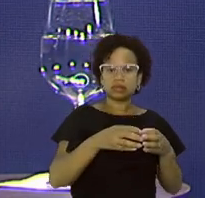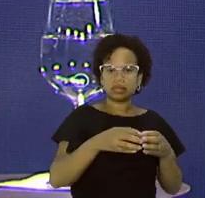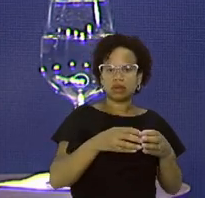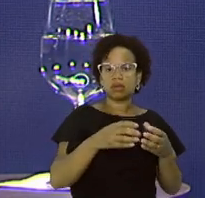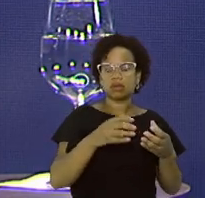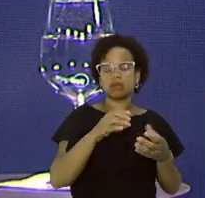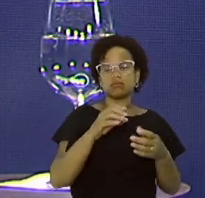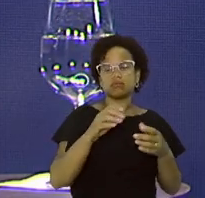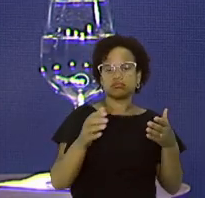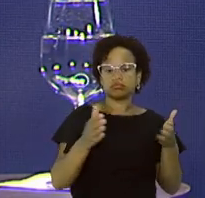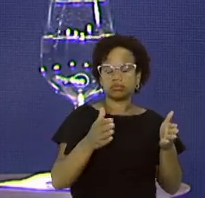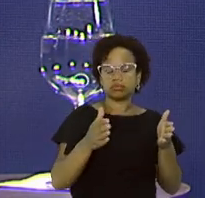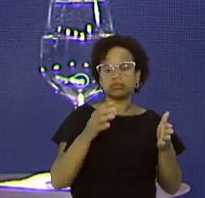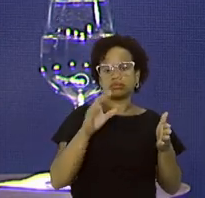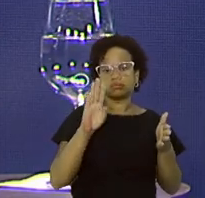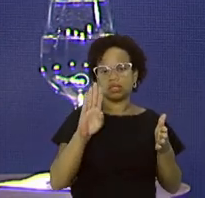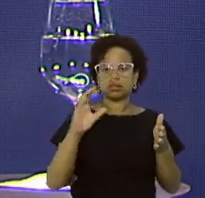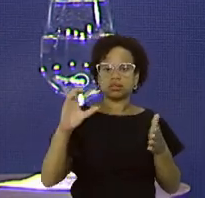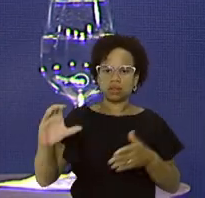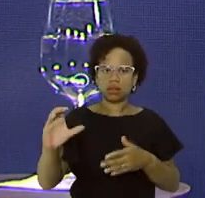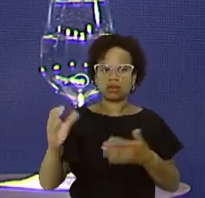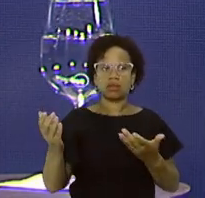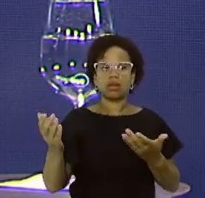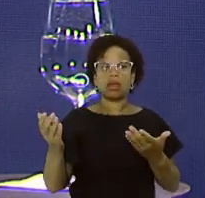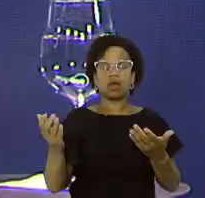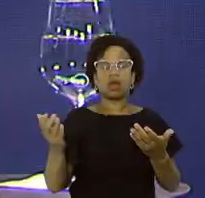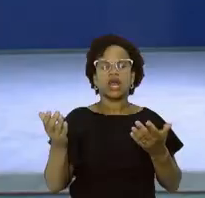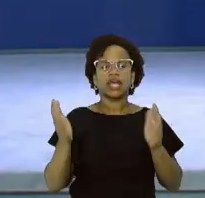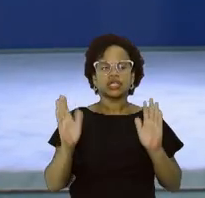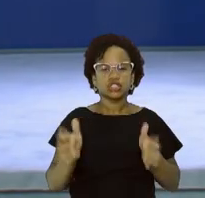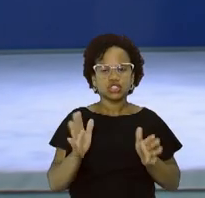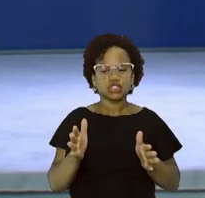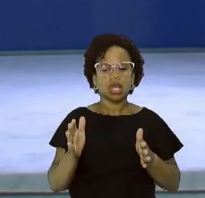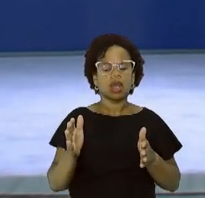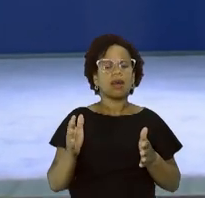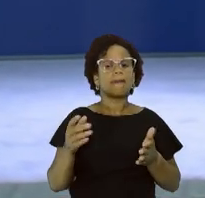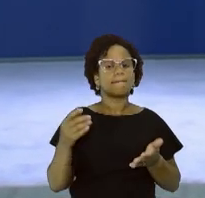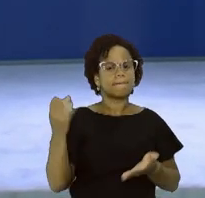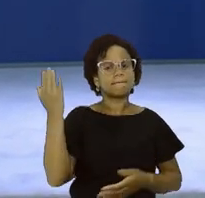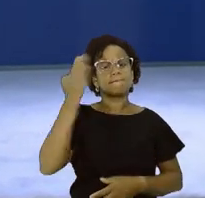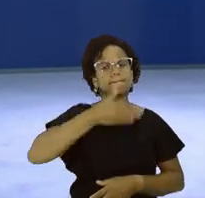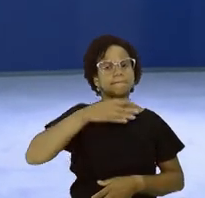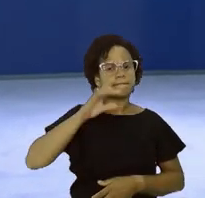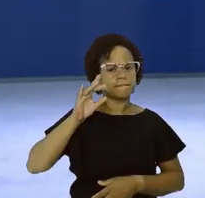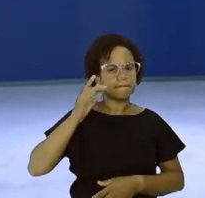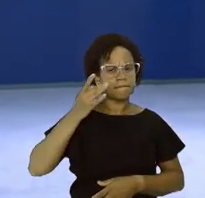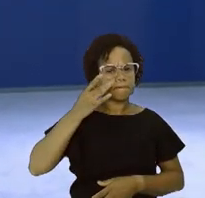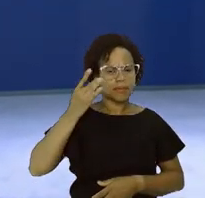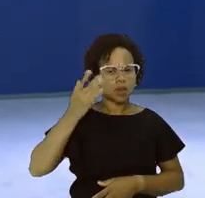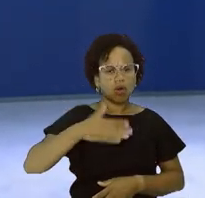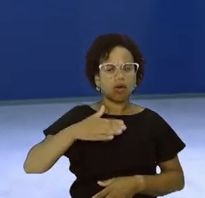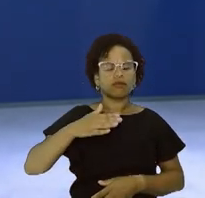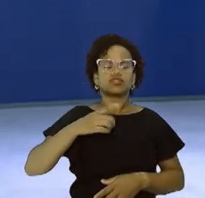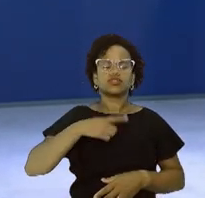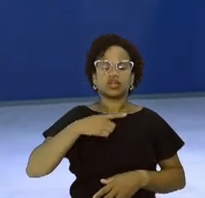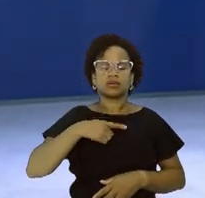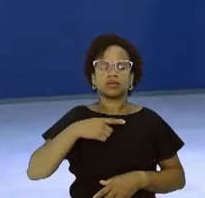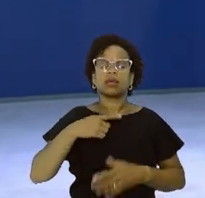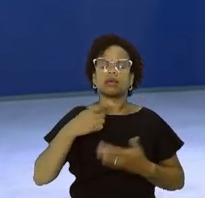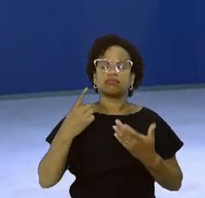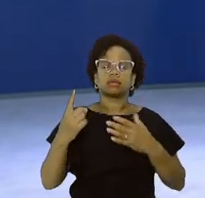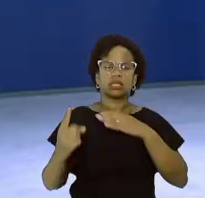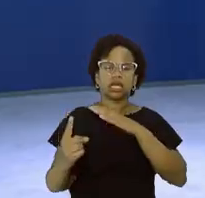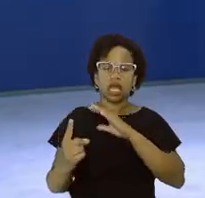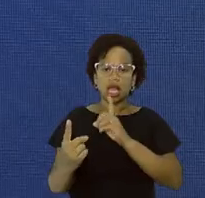empresa digamos o seu linha de negócios comprovado já tem receita já tem cliente sim geralmente a gente sempre entra